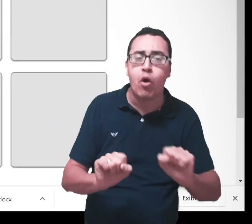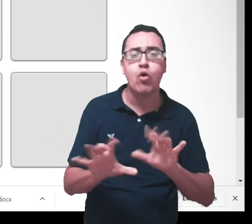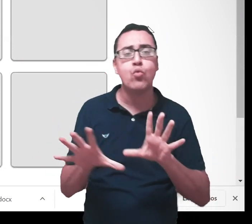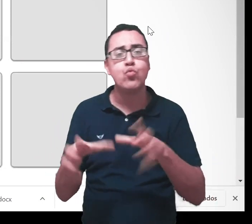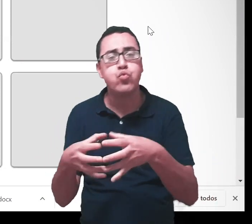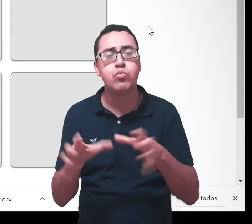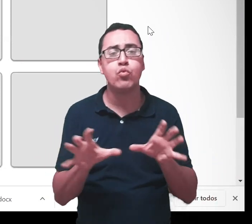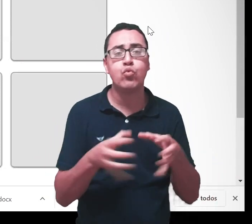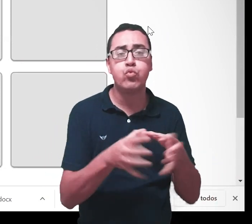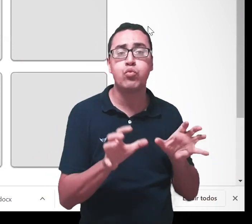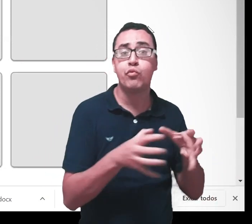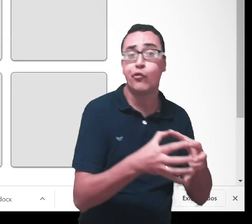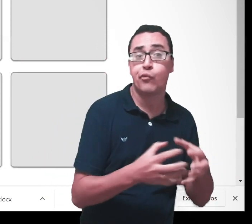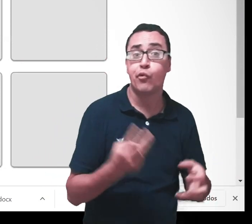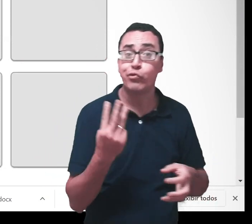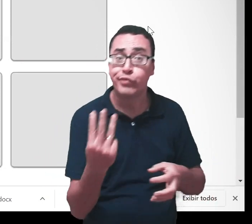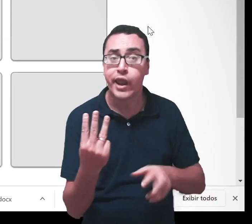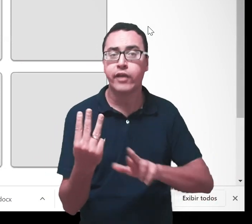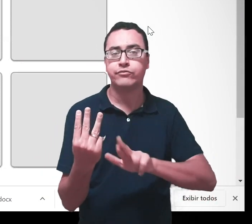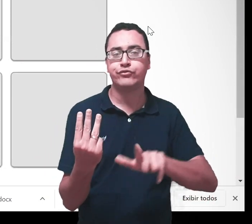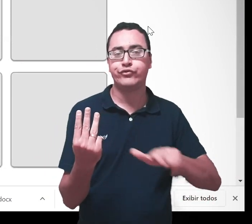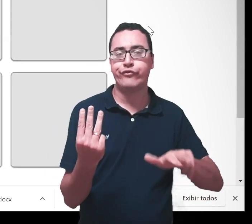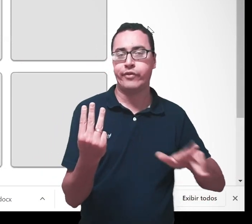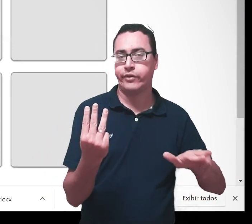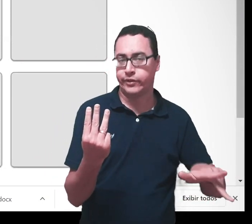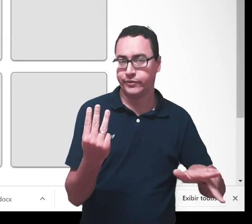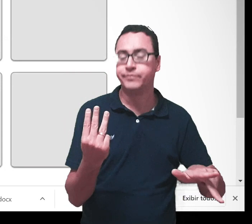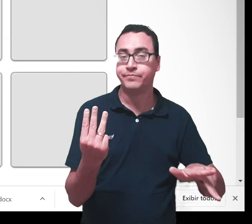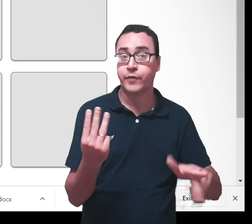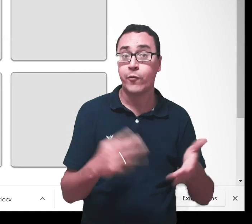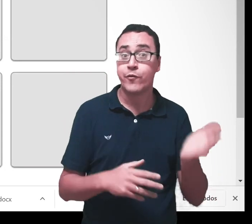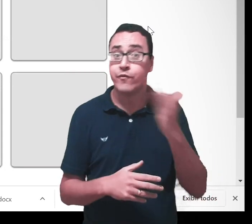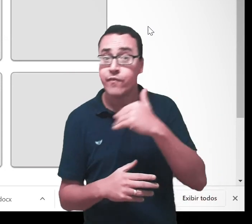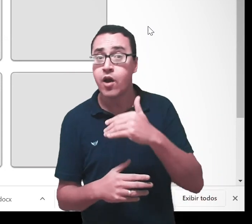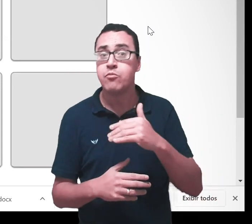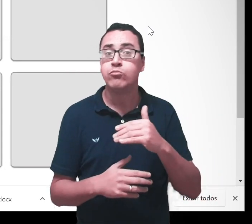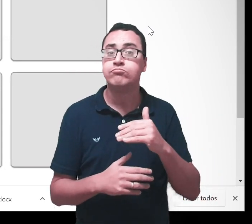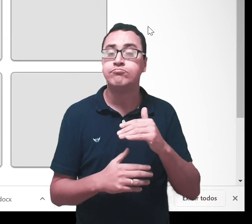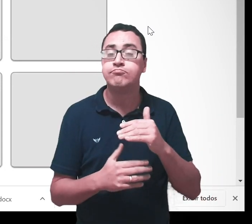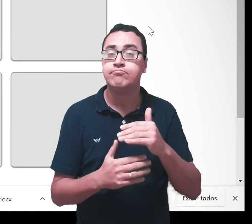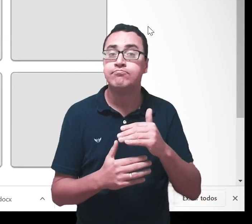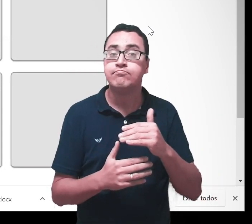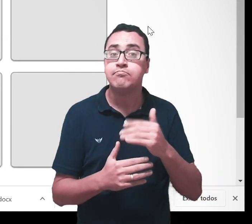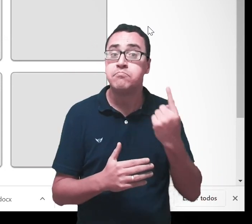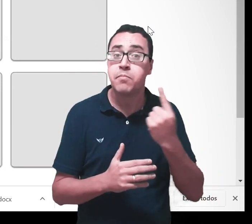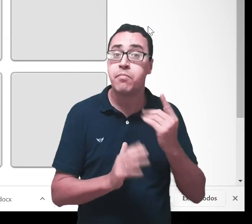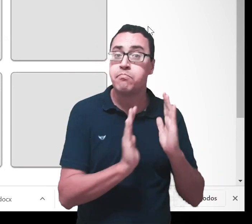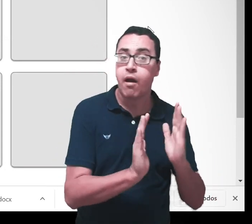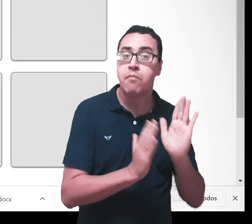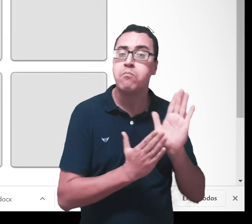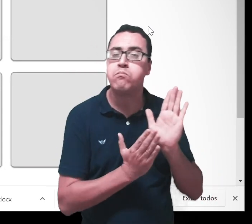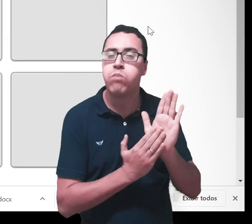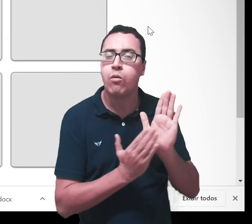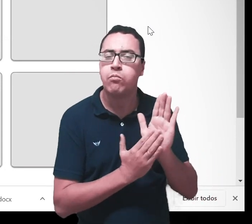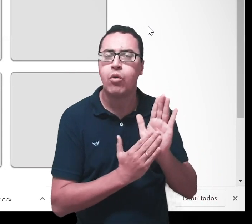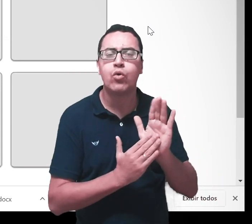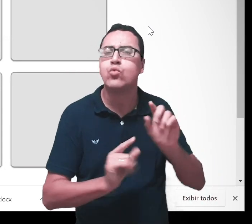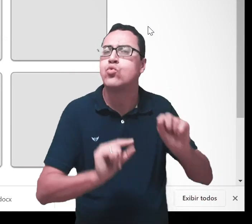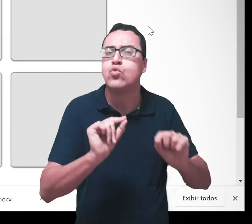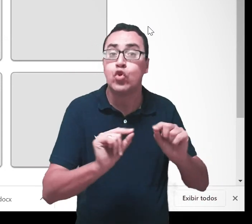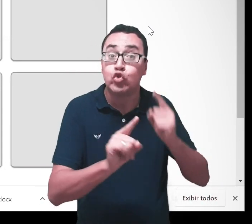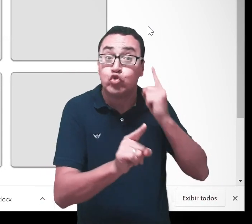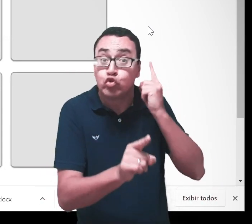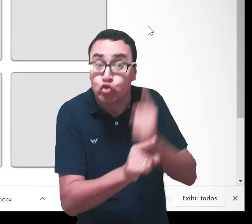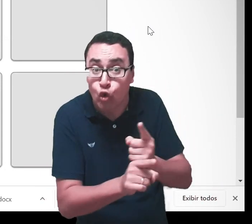maneiras diferentes. Então, vamos à primeira parte da nossa proposta, que é